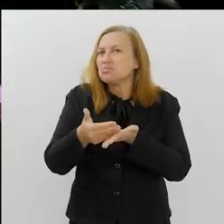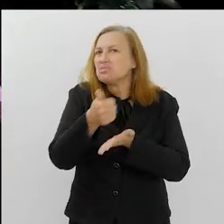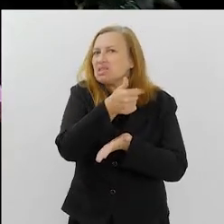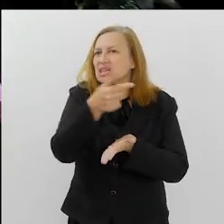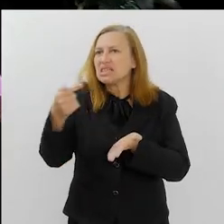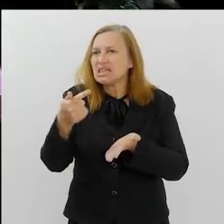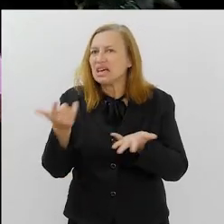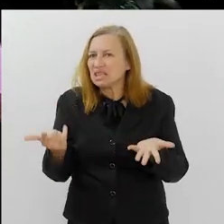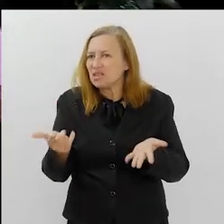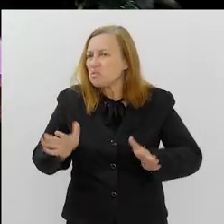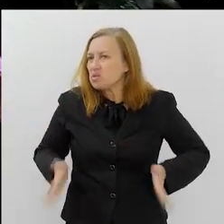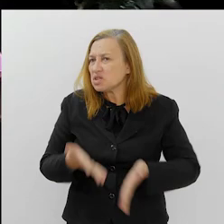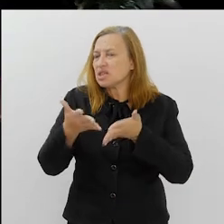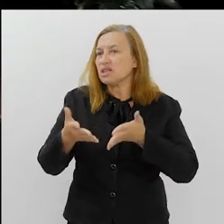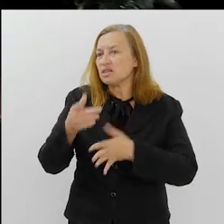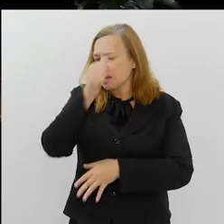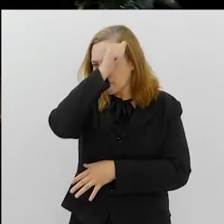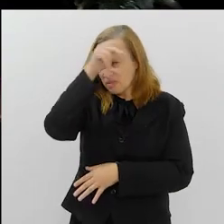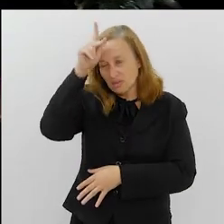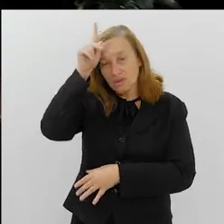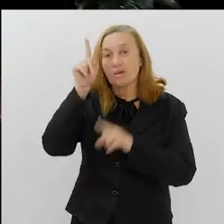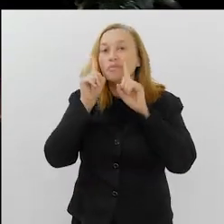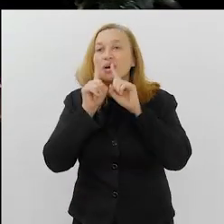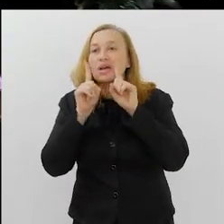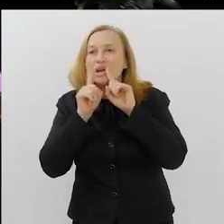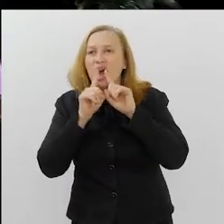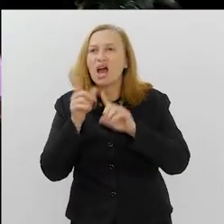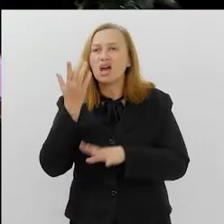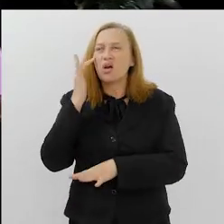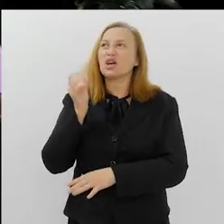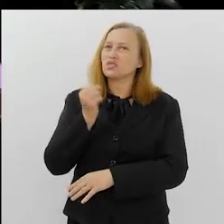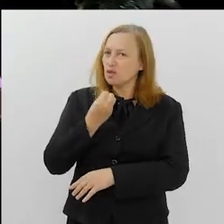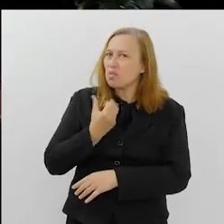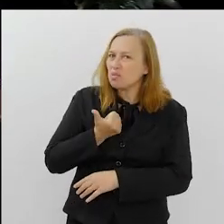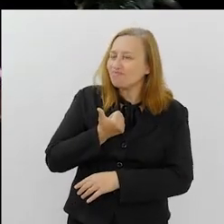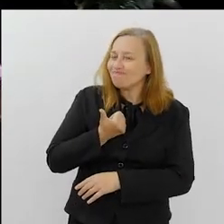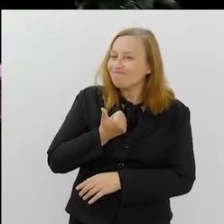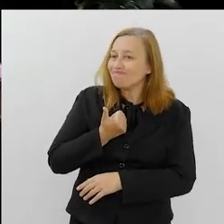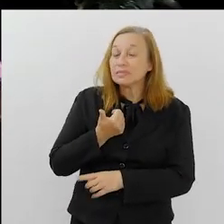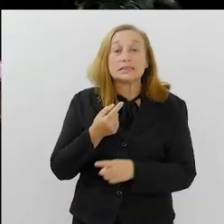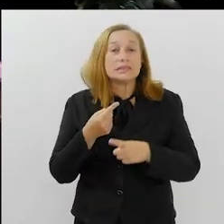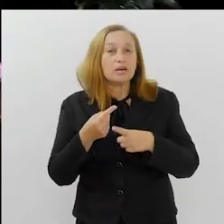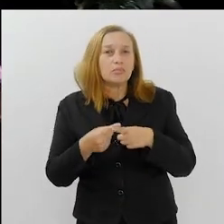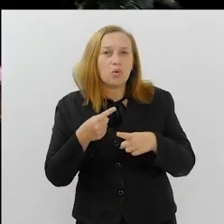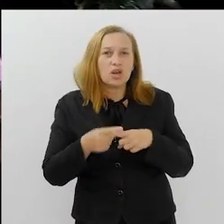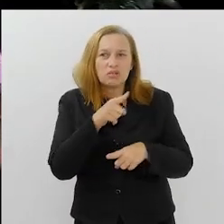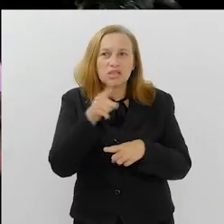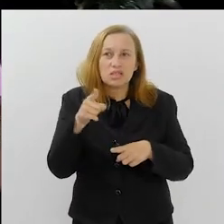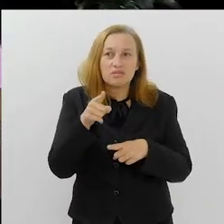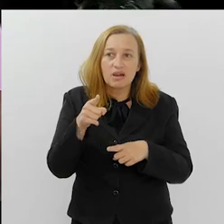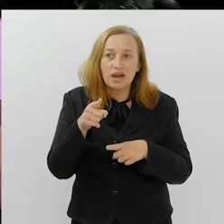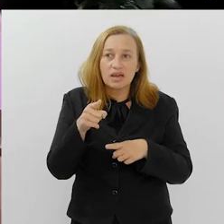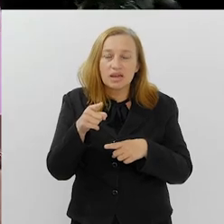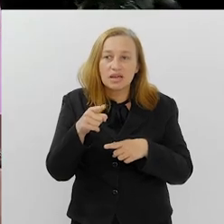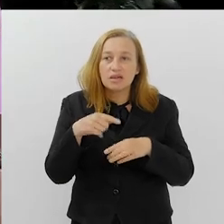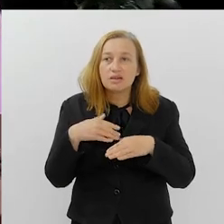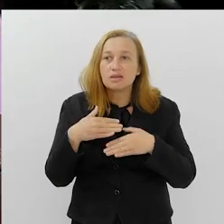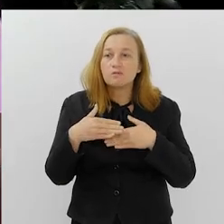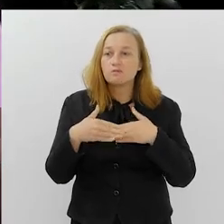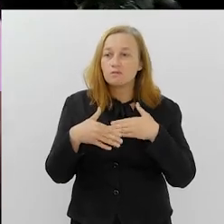17. Isso. Né? Com incentivo da Prefeitura de Maricá. Eu acho que valeu a pena, porque você vai